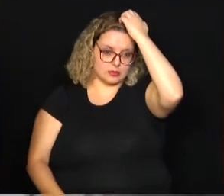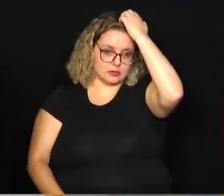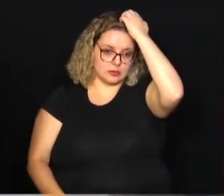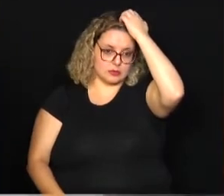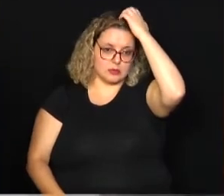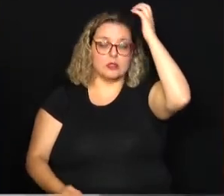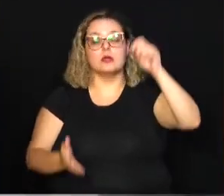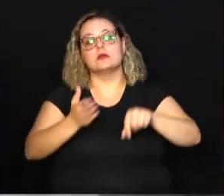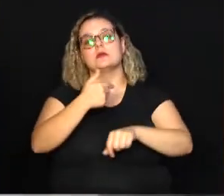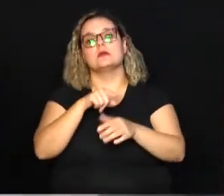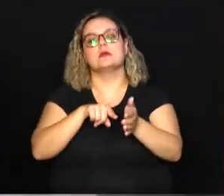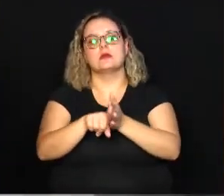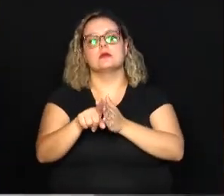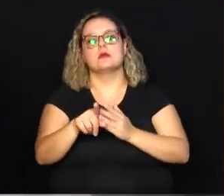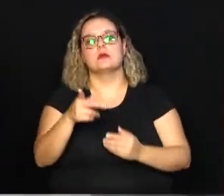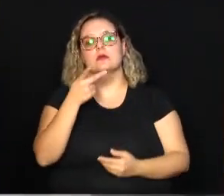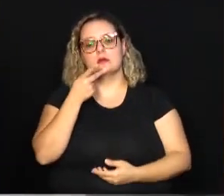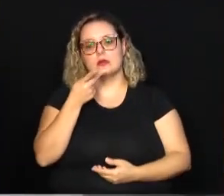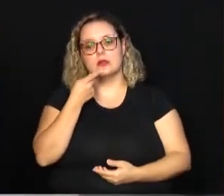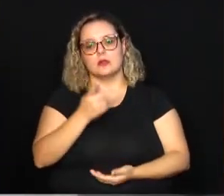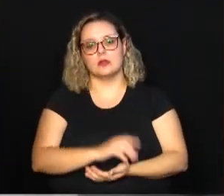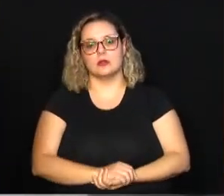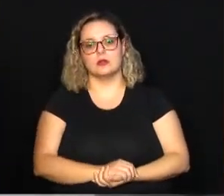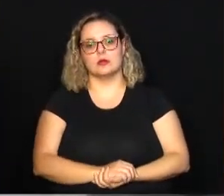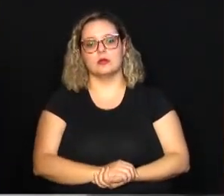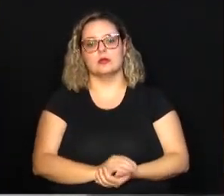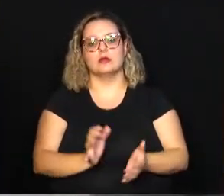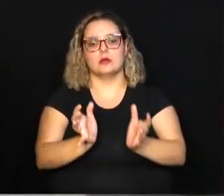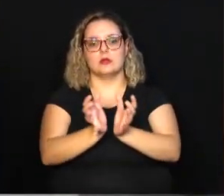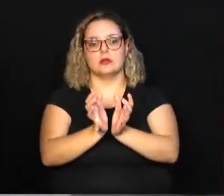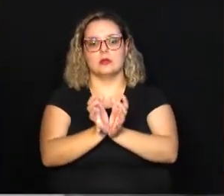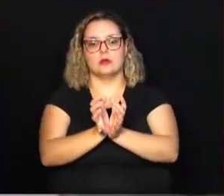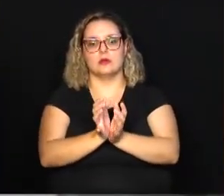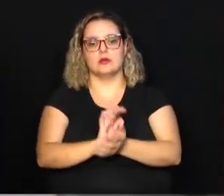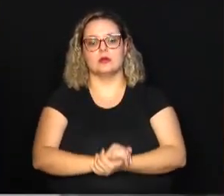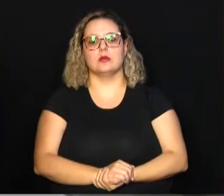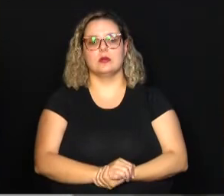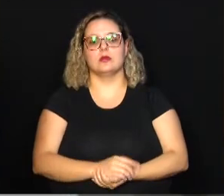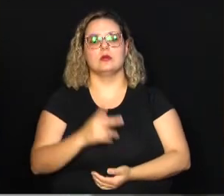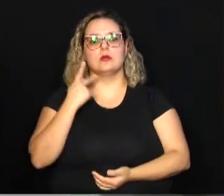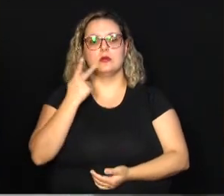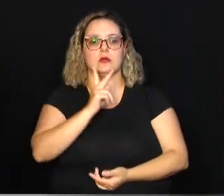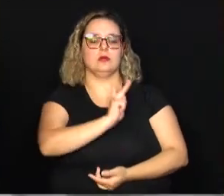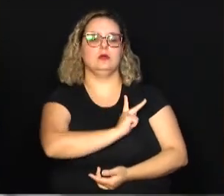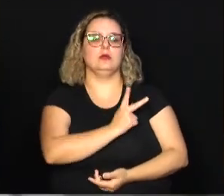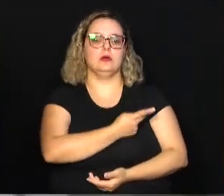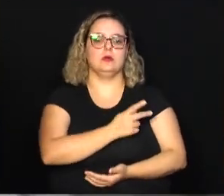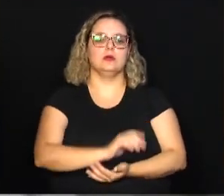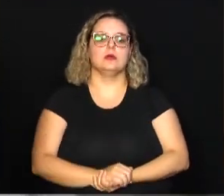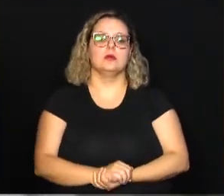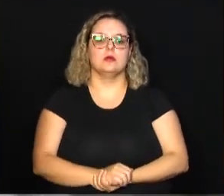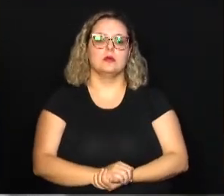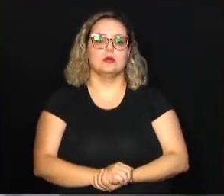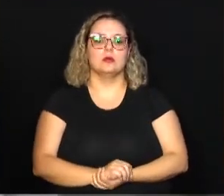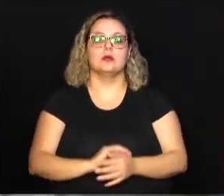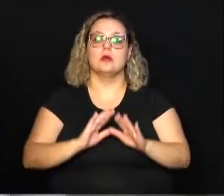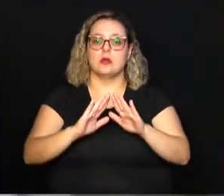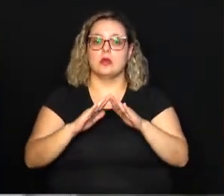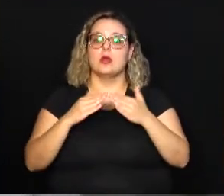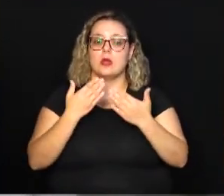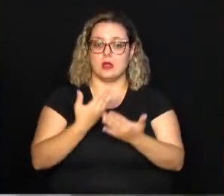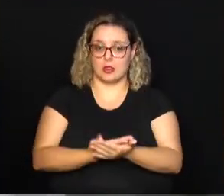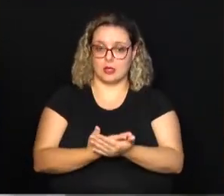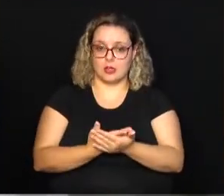Sérgio, queria fazer um comentário aqui da nossa comissão, viu, vereador Paulo Haddad. Requerer que o